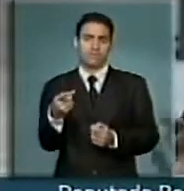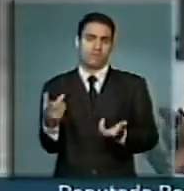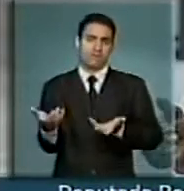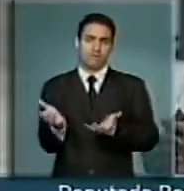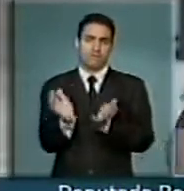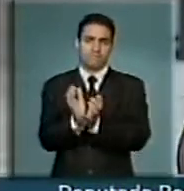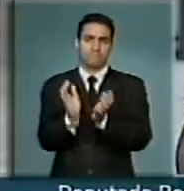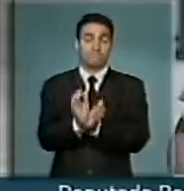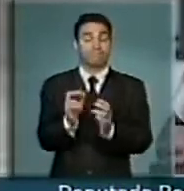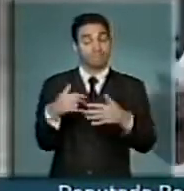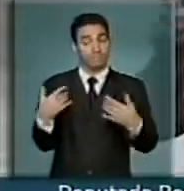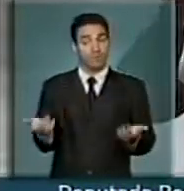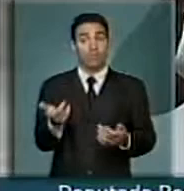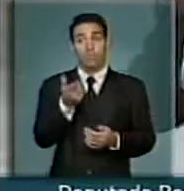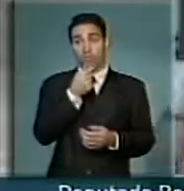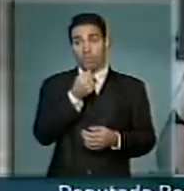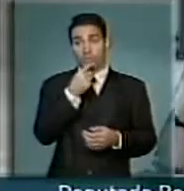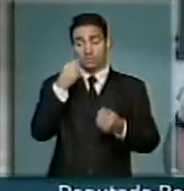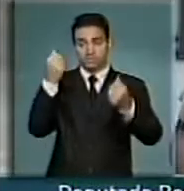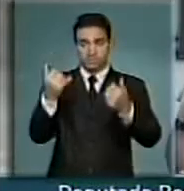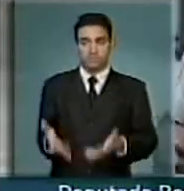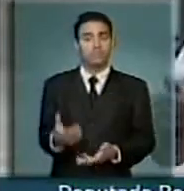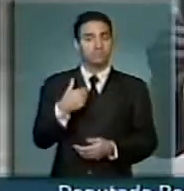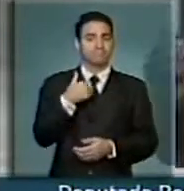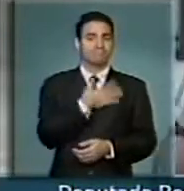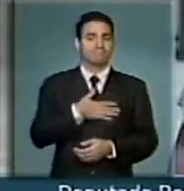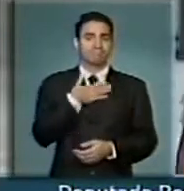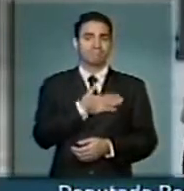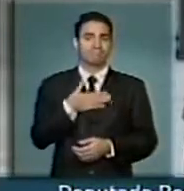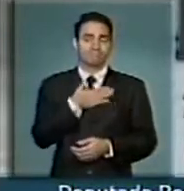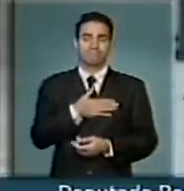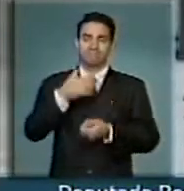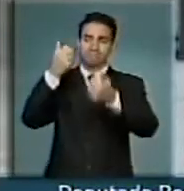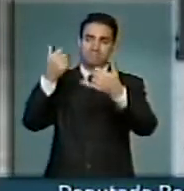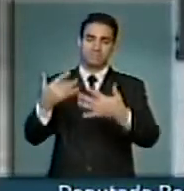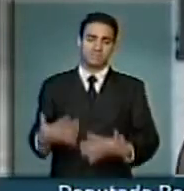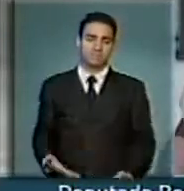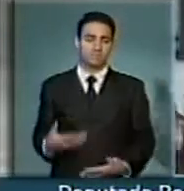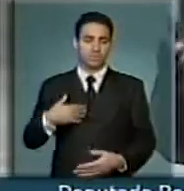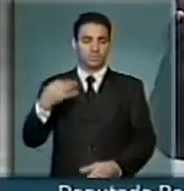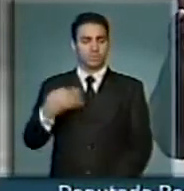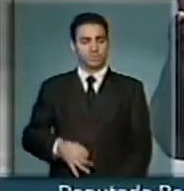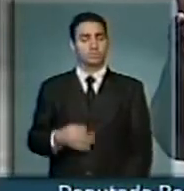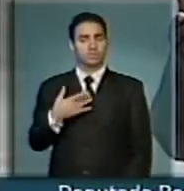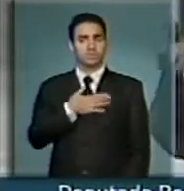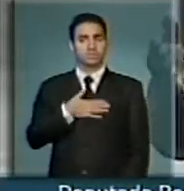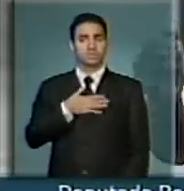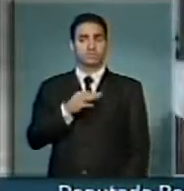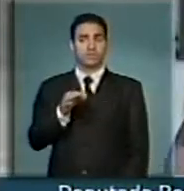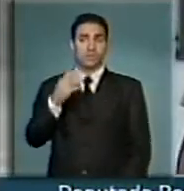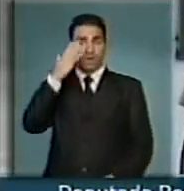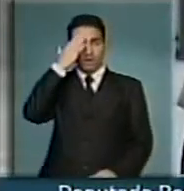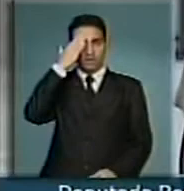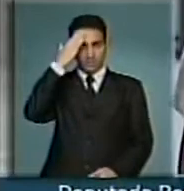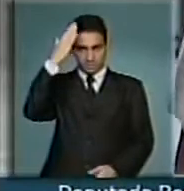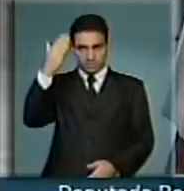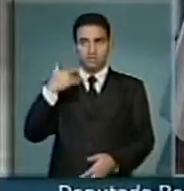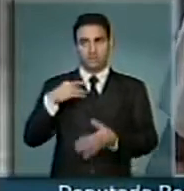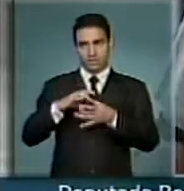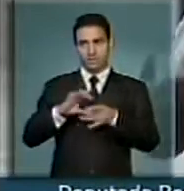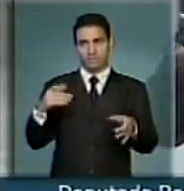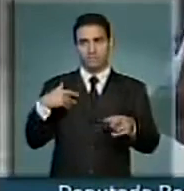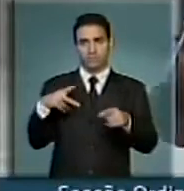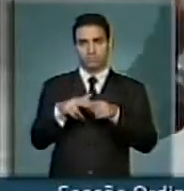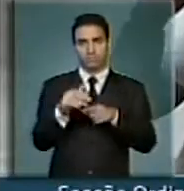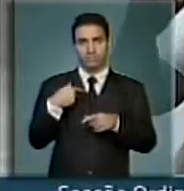ele justificou, e eu estou satisfeita com sua justificativa, e agradeço uma parte de Vossa